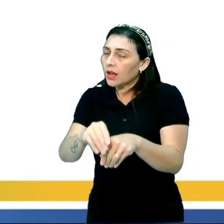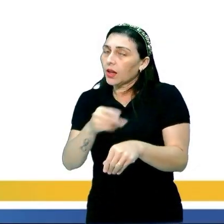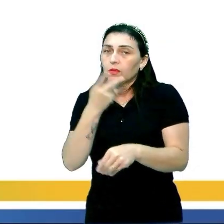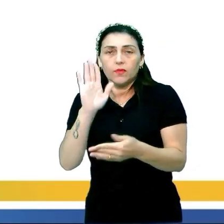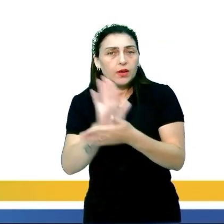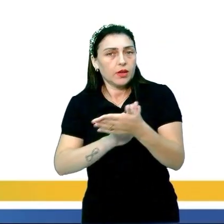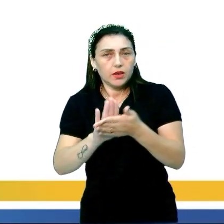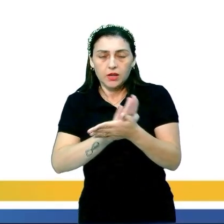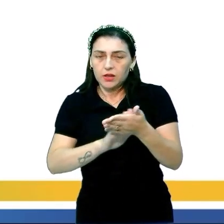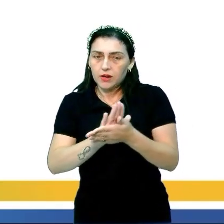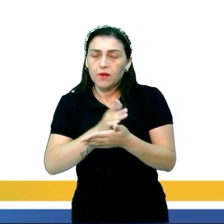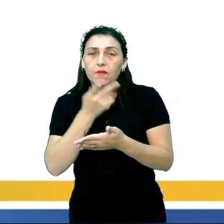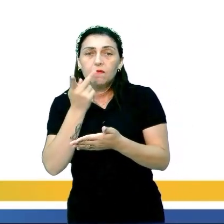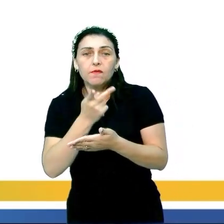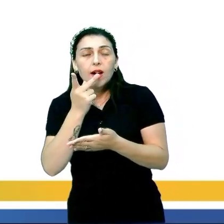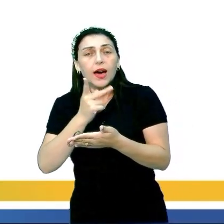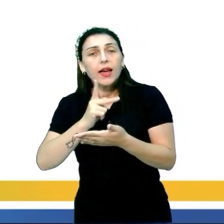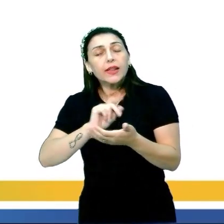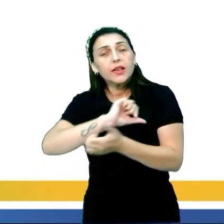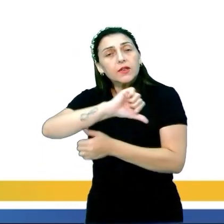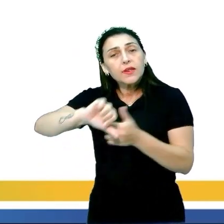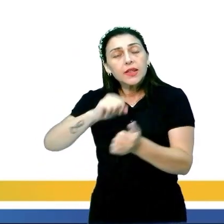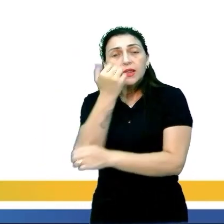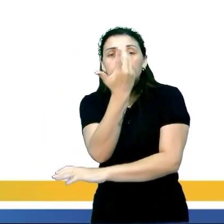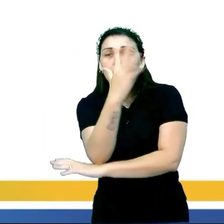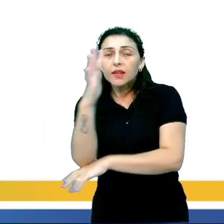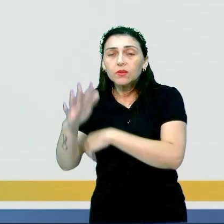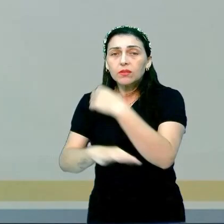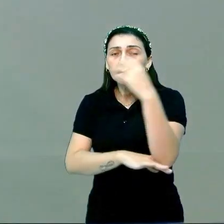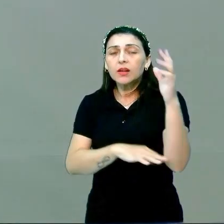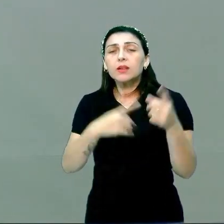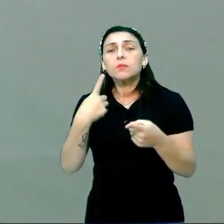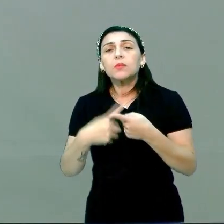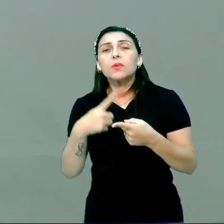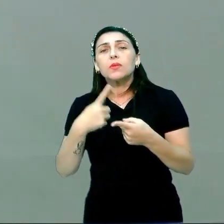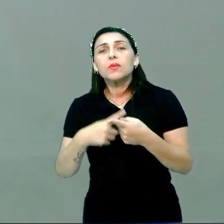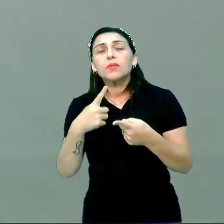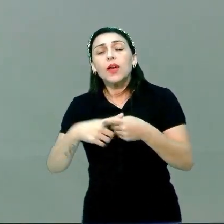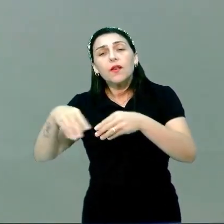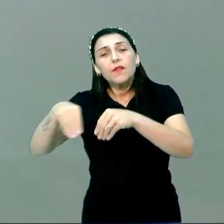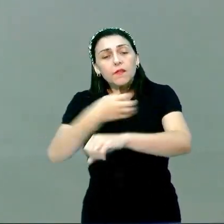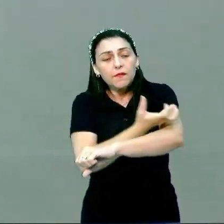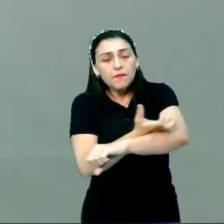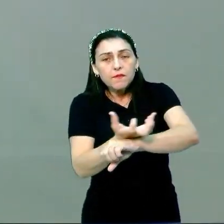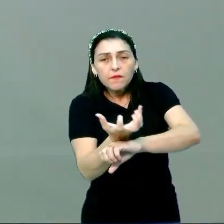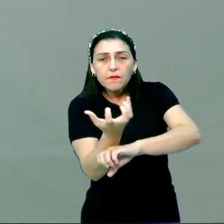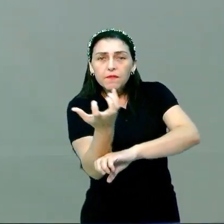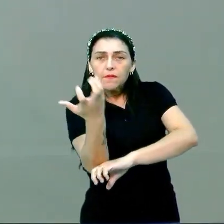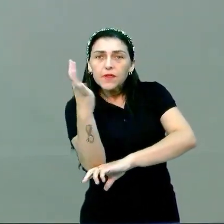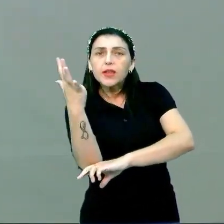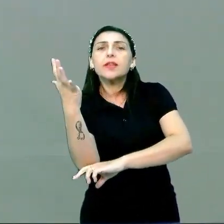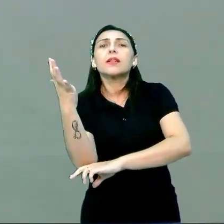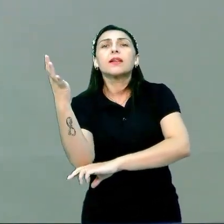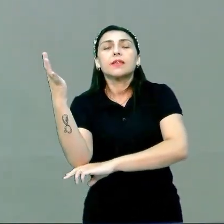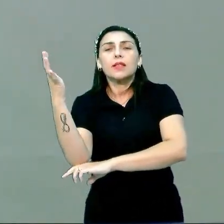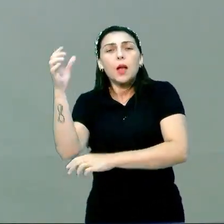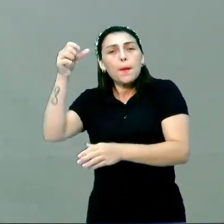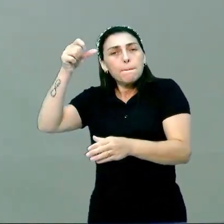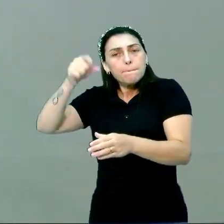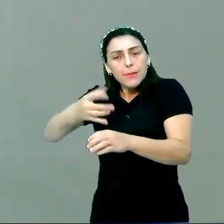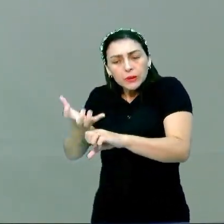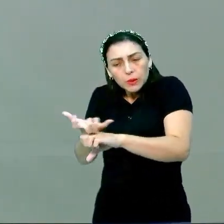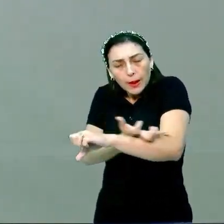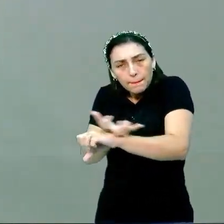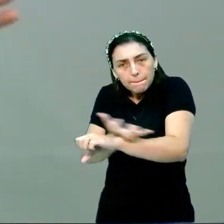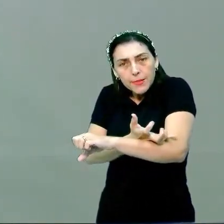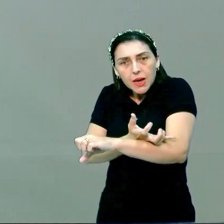né? Ao contrário, fala das adversidades naturais. Porque, galera, vegetação que cresce não é natural? Ninguém planta o capim